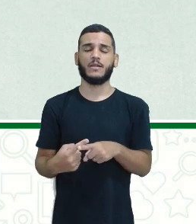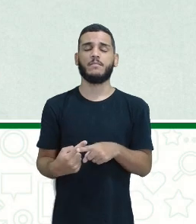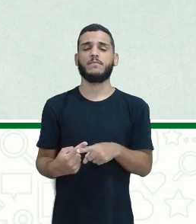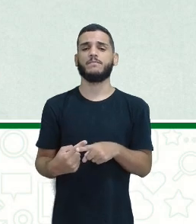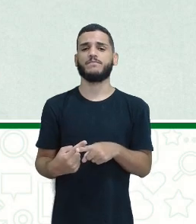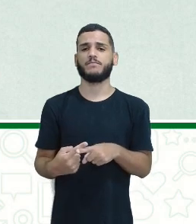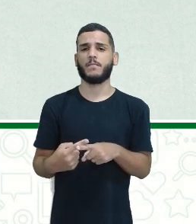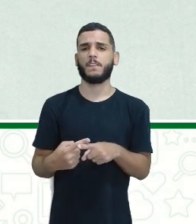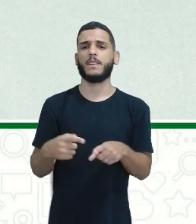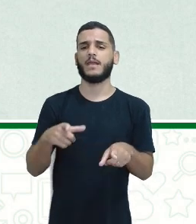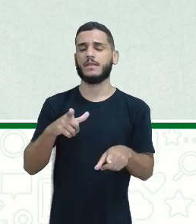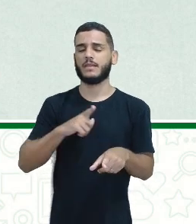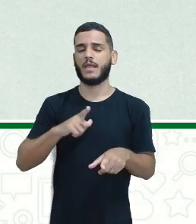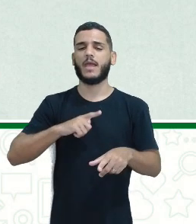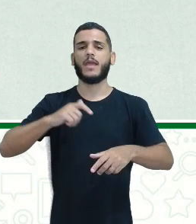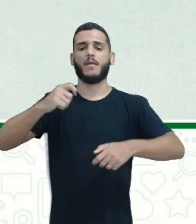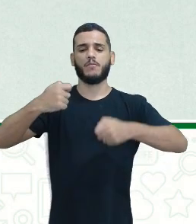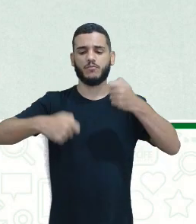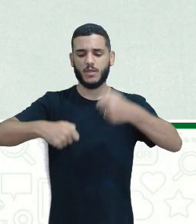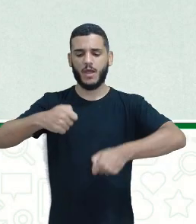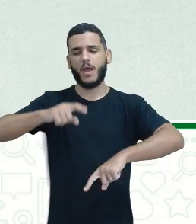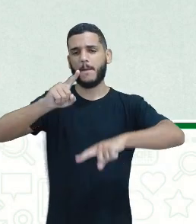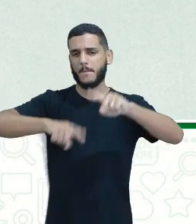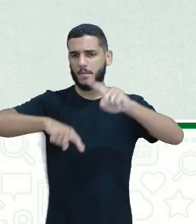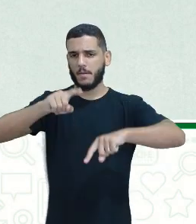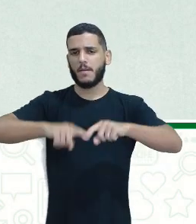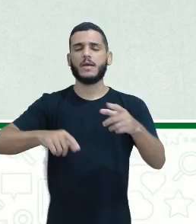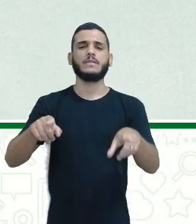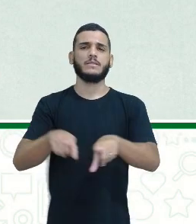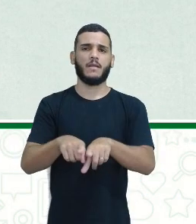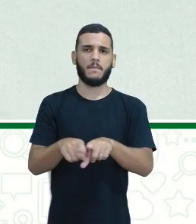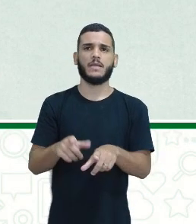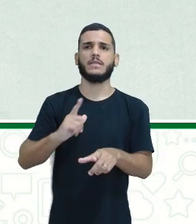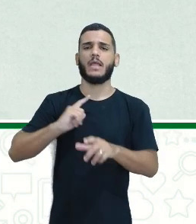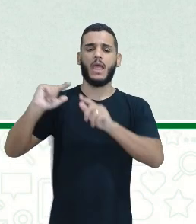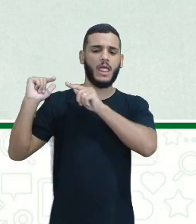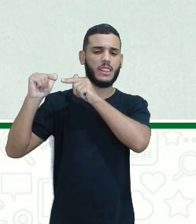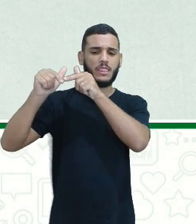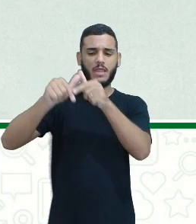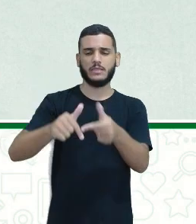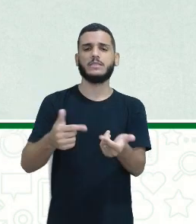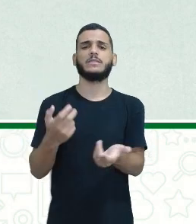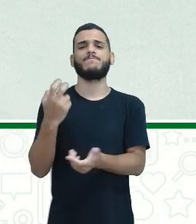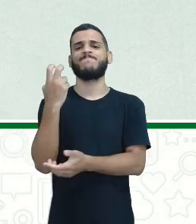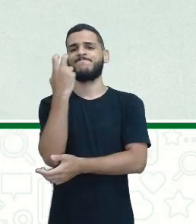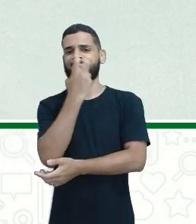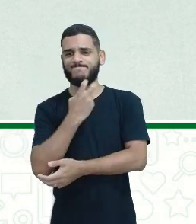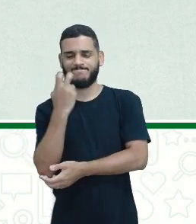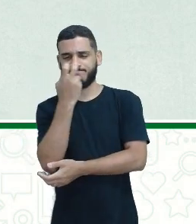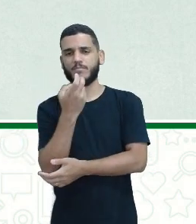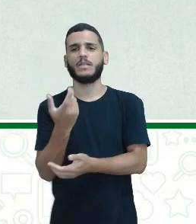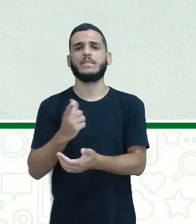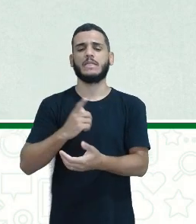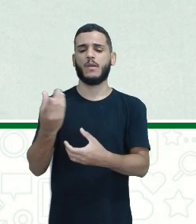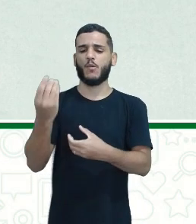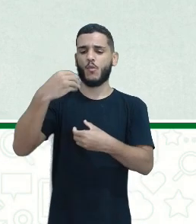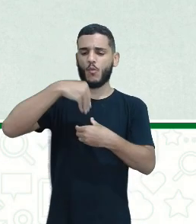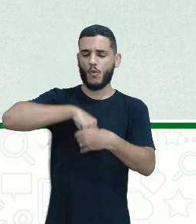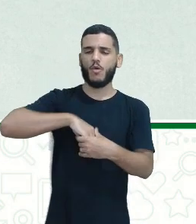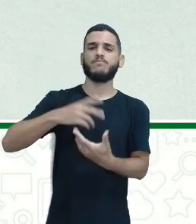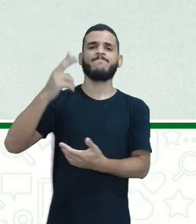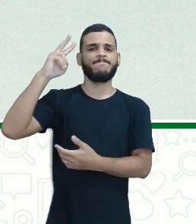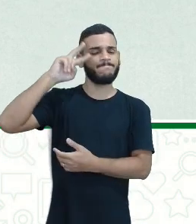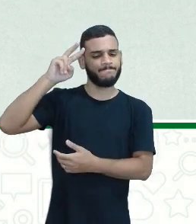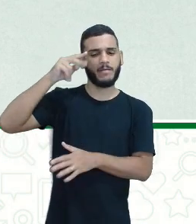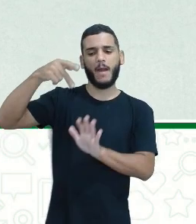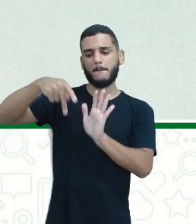antes de tudo, o guardião da tradição oral, como eu estava dizendo a vocês. Da tradição do seu povo, é um especialista na história desse povo, na história